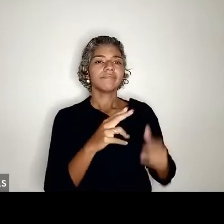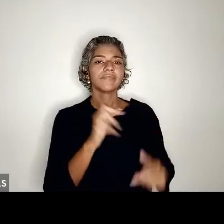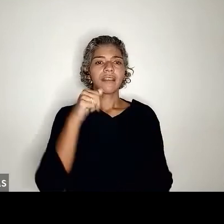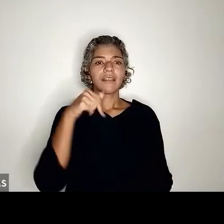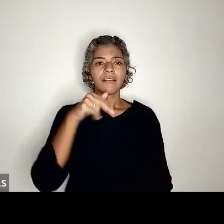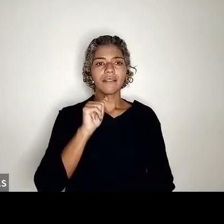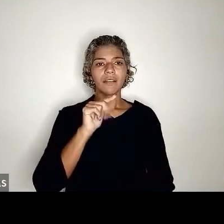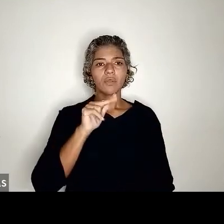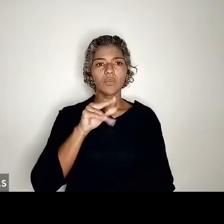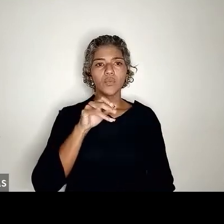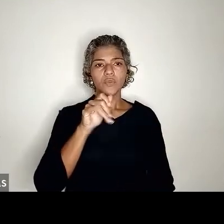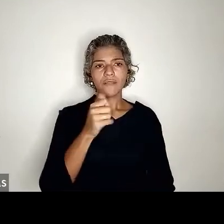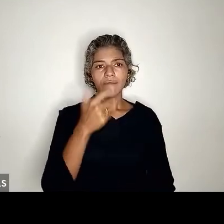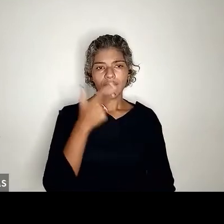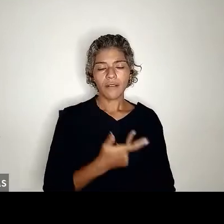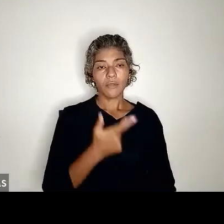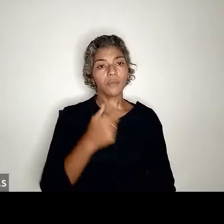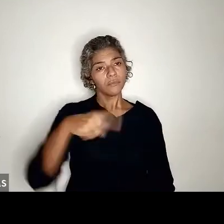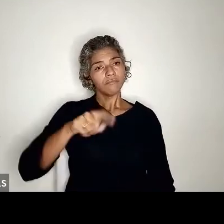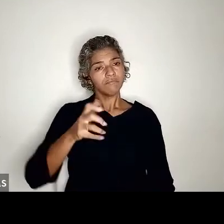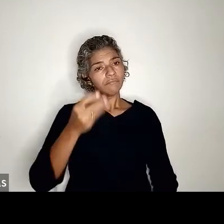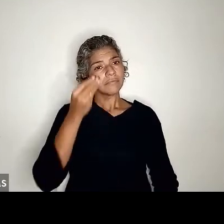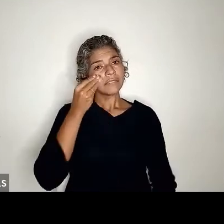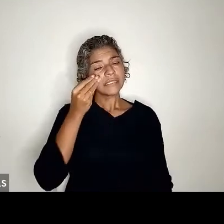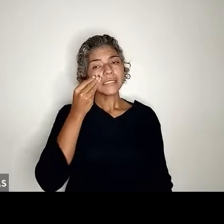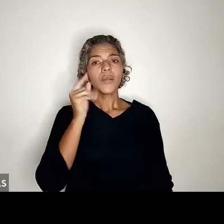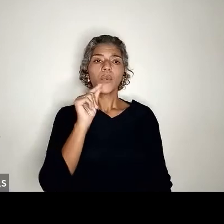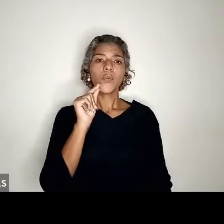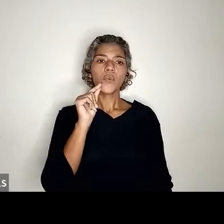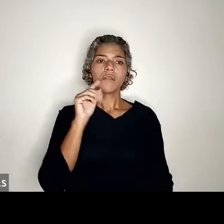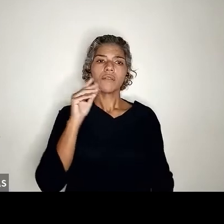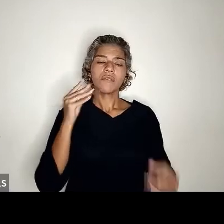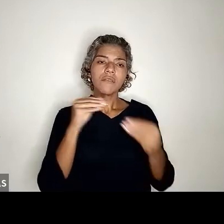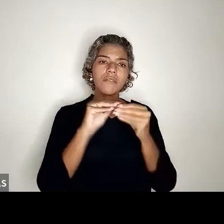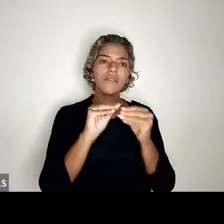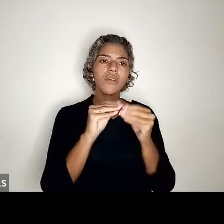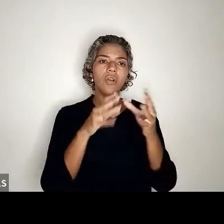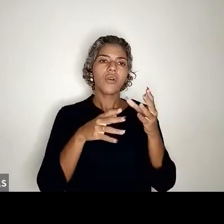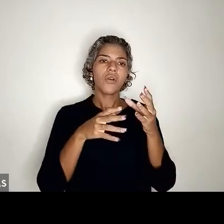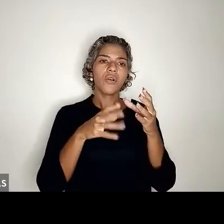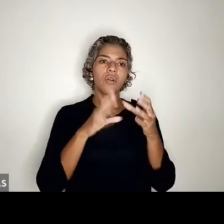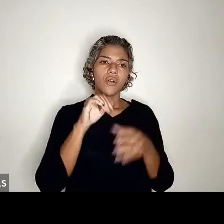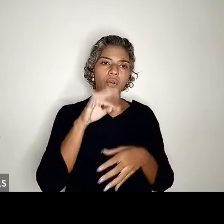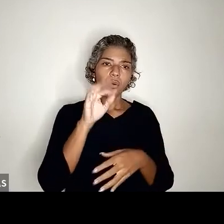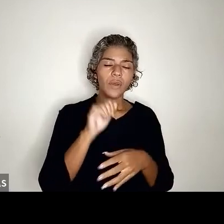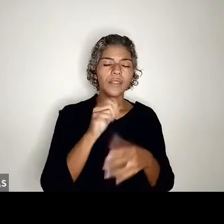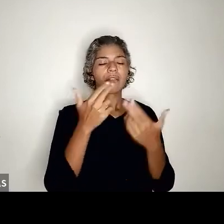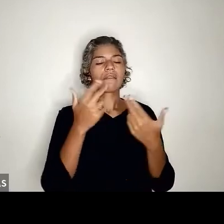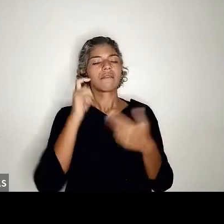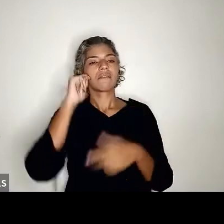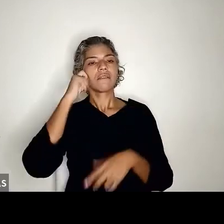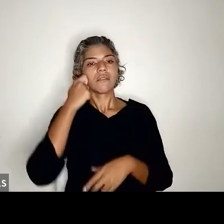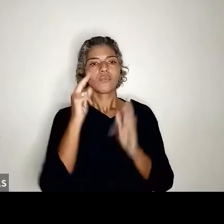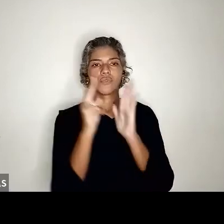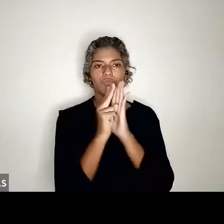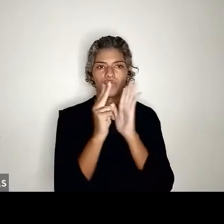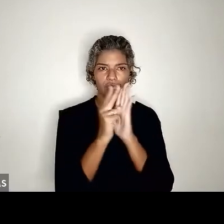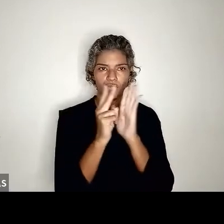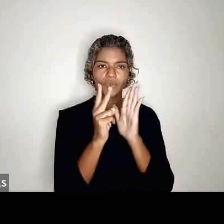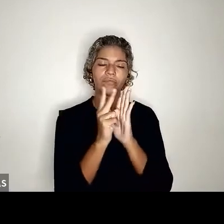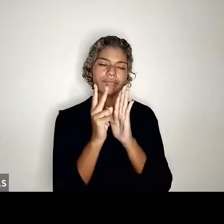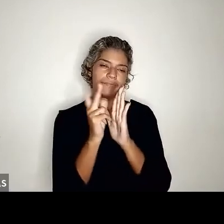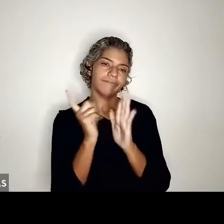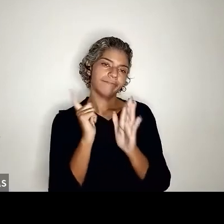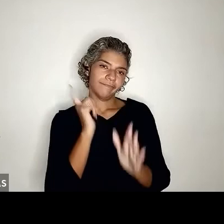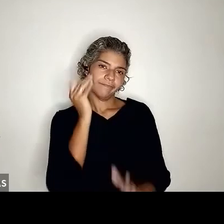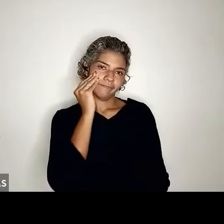questões de juntar cotas, né, raciais envolvendo pessoas negras e pessoas indígenas na Fiocruz, por exemplo. Então, a gente teve, assim como pessoas com deficiência, a